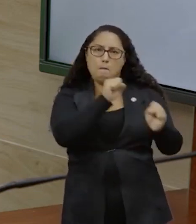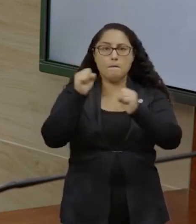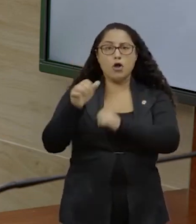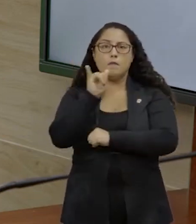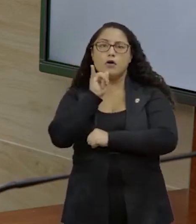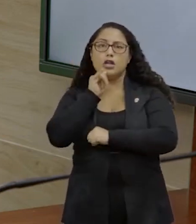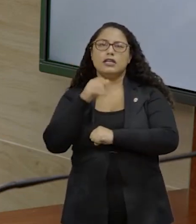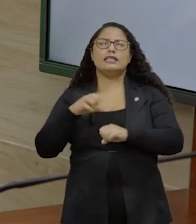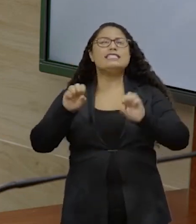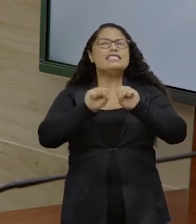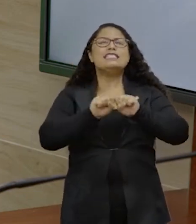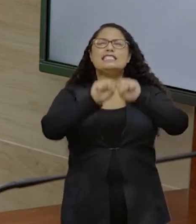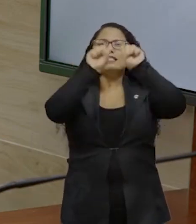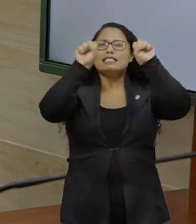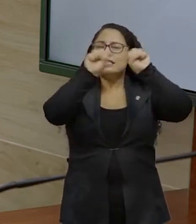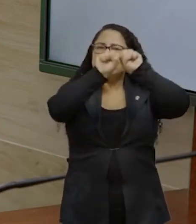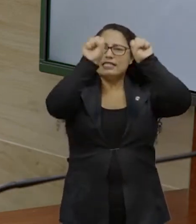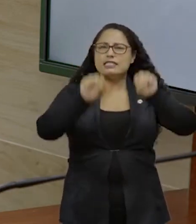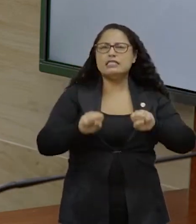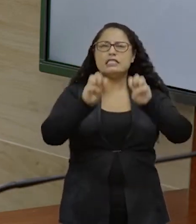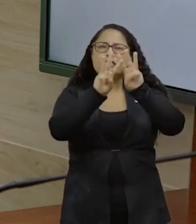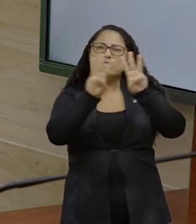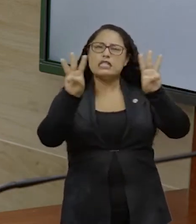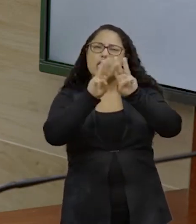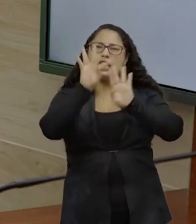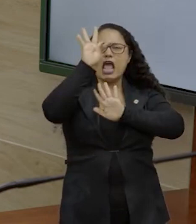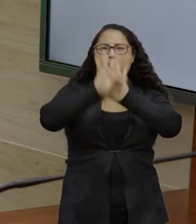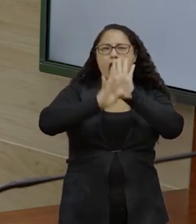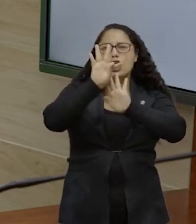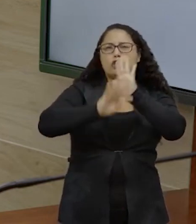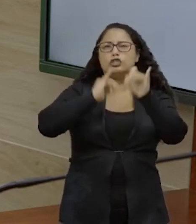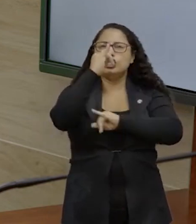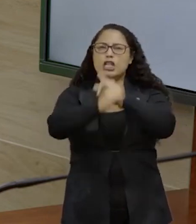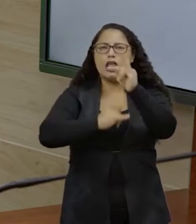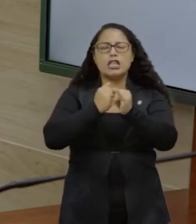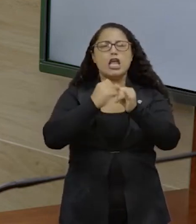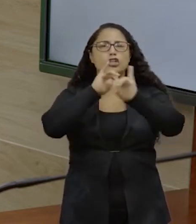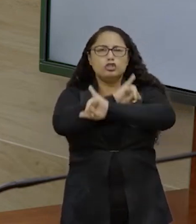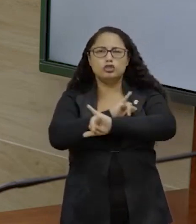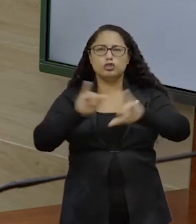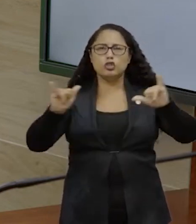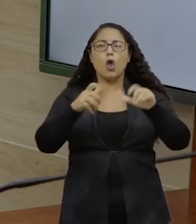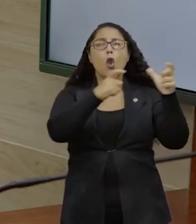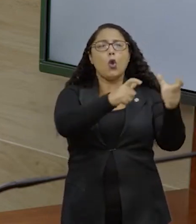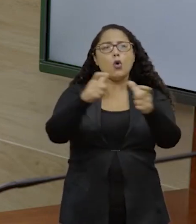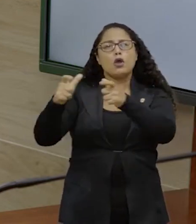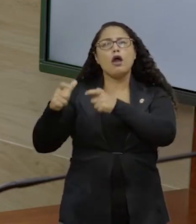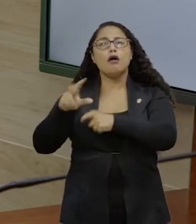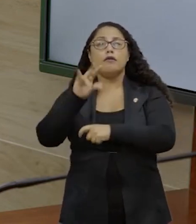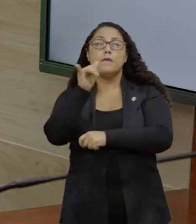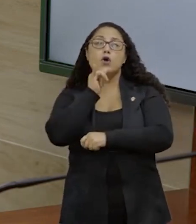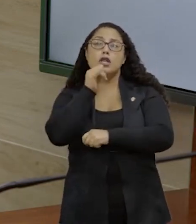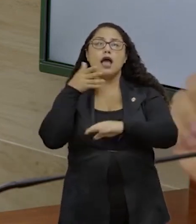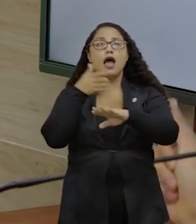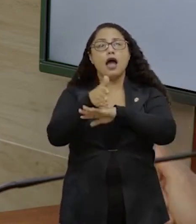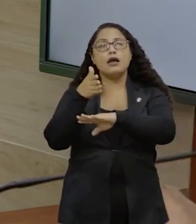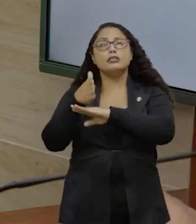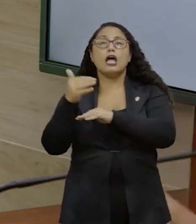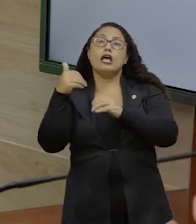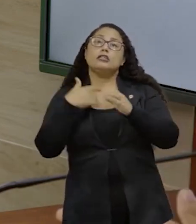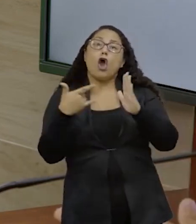ser, por exemplo, sites de internet, onde tem vários textos, notícias, locais onde você, por exemplo, pode